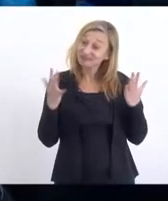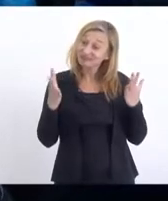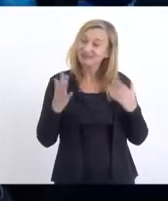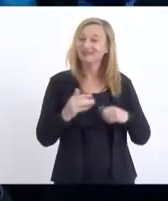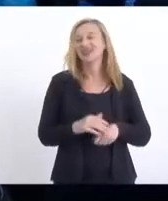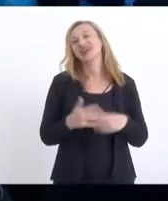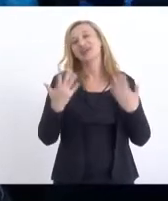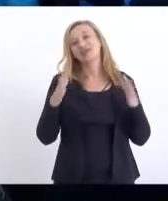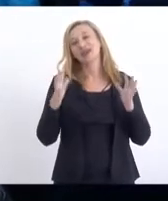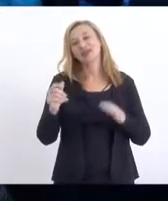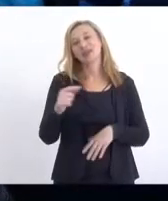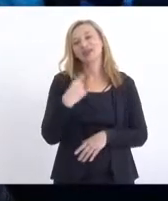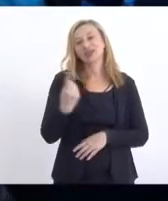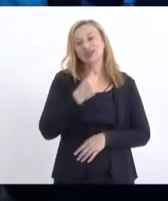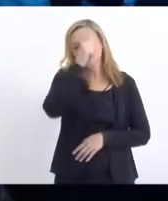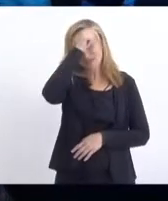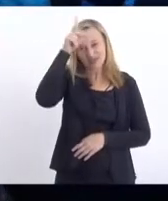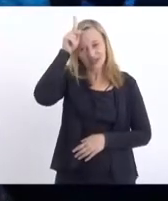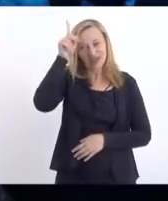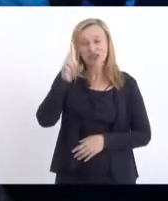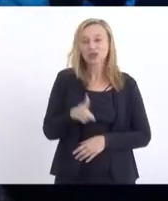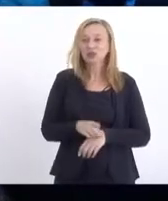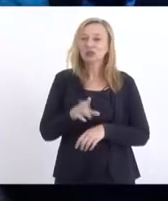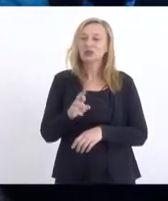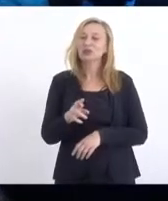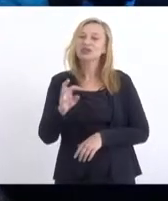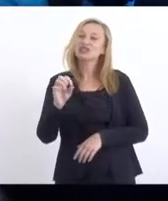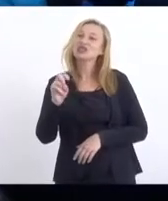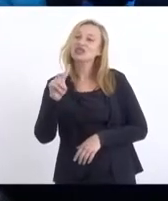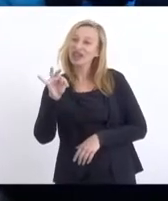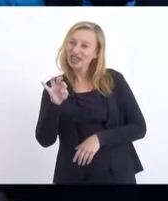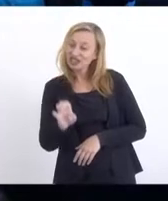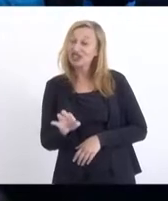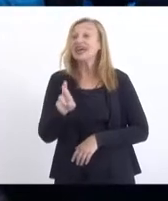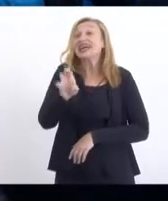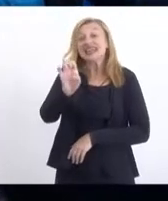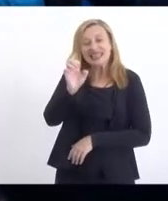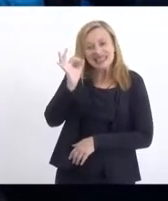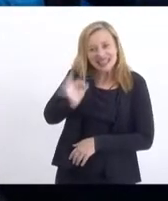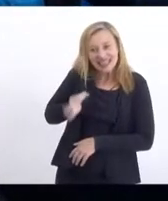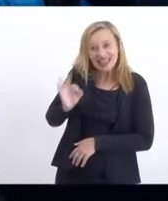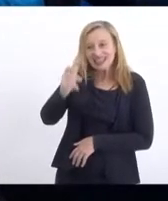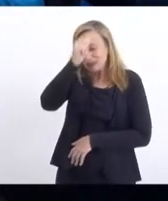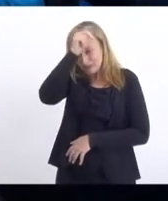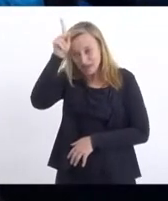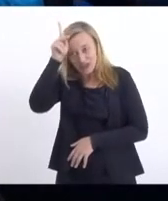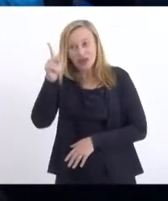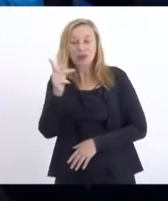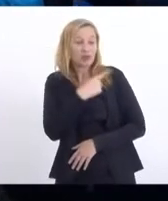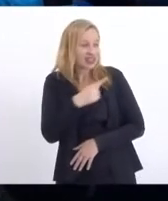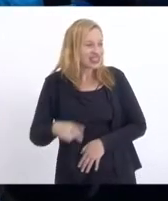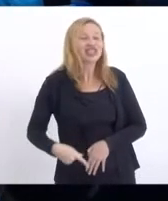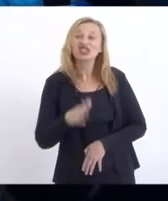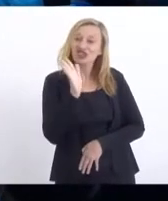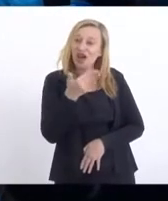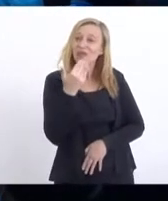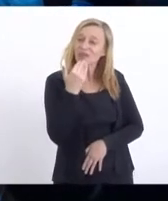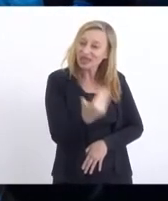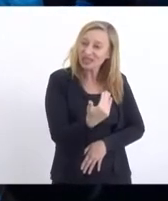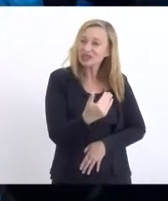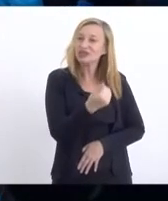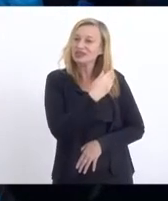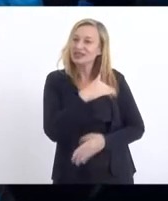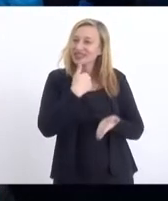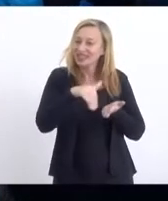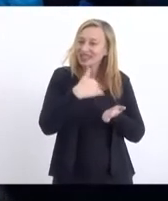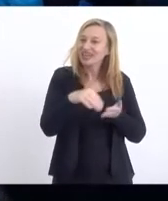Parabéns, nosso prefeito Dr. Silvestre. E pode ter certeza, prefeito, o presidente já acionou e o secretário